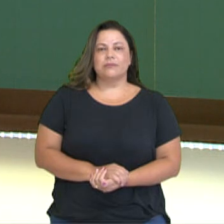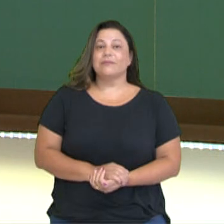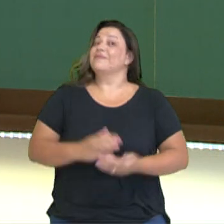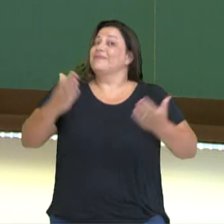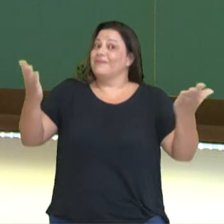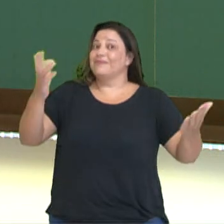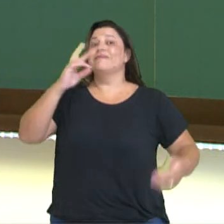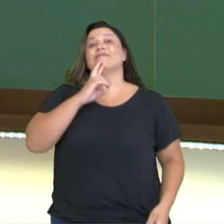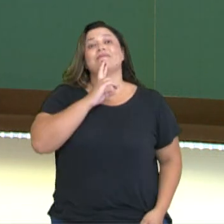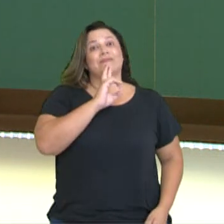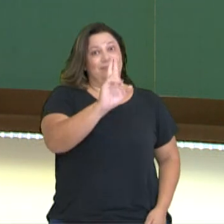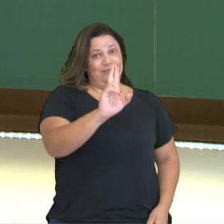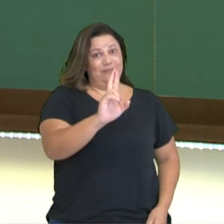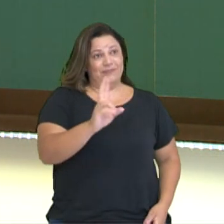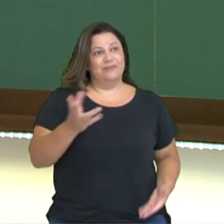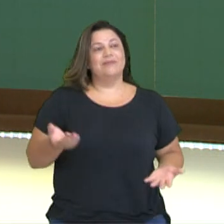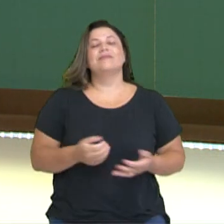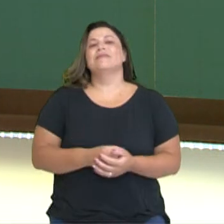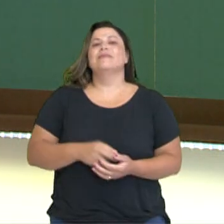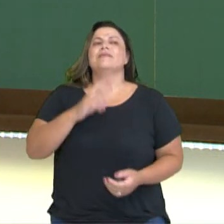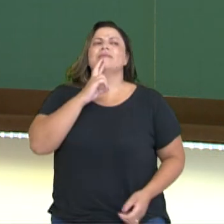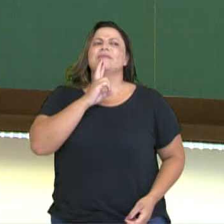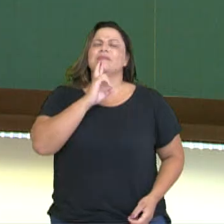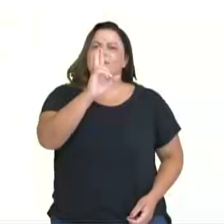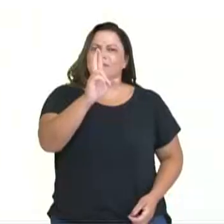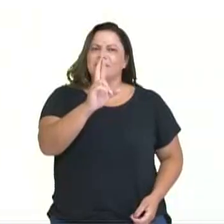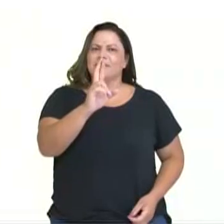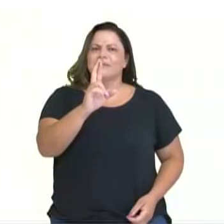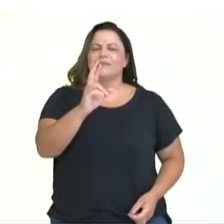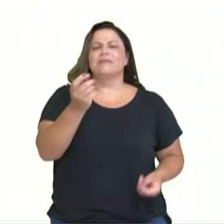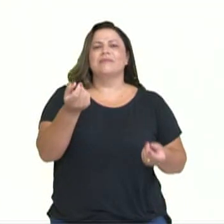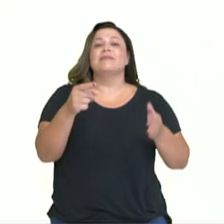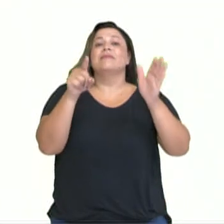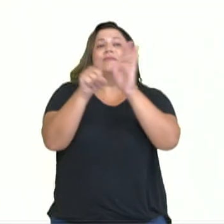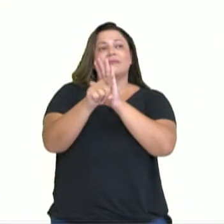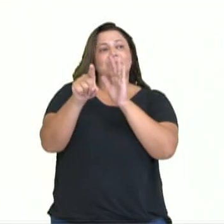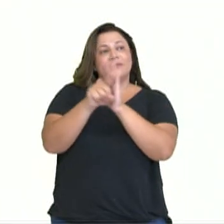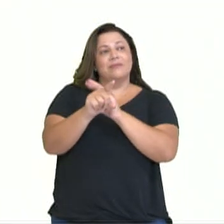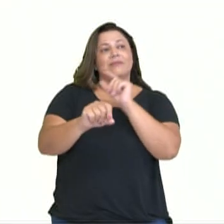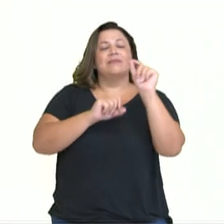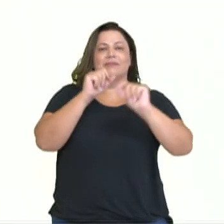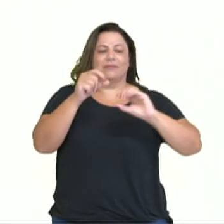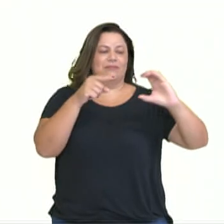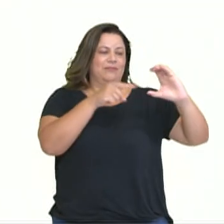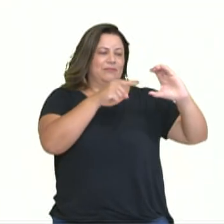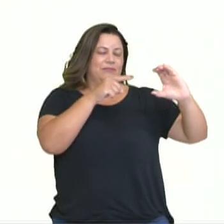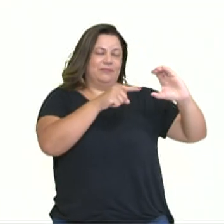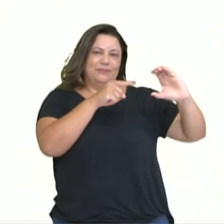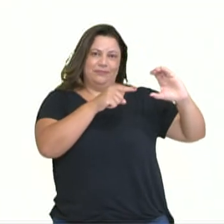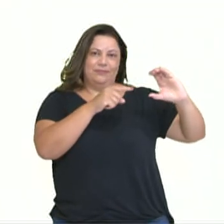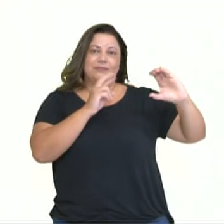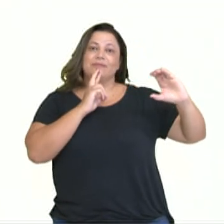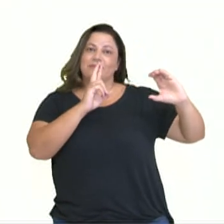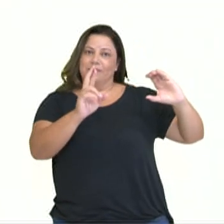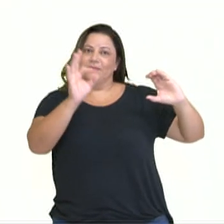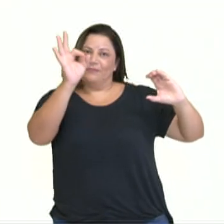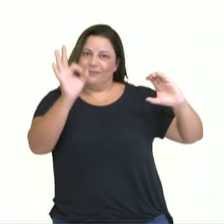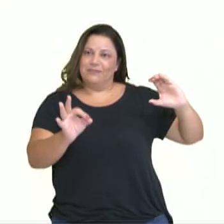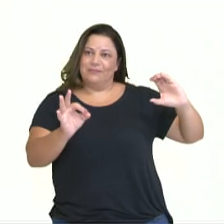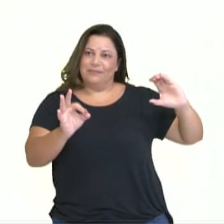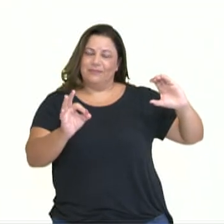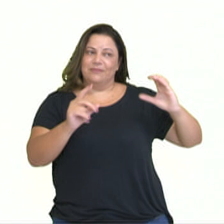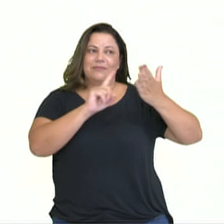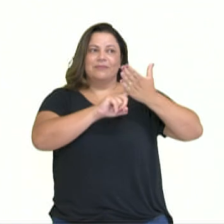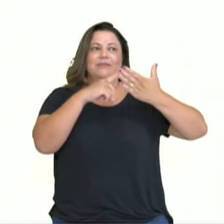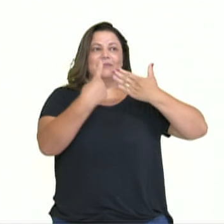Vamos à resposta? A resposta do quiz é a seguinte, né? A alternativa correta é a alternativa C, é uma metáfora, porque